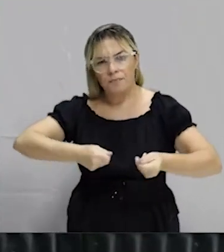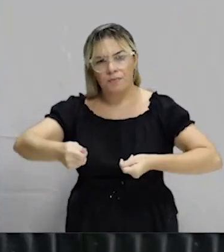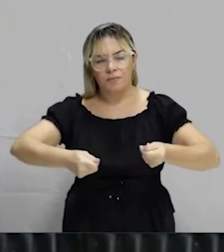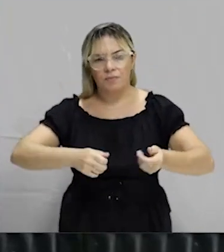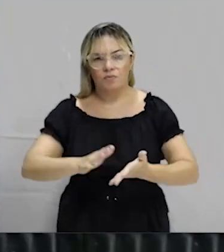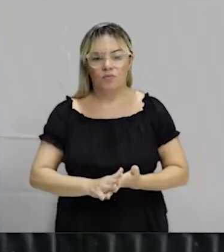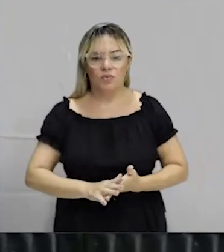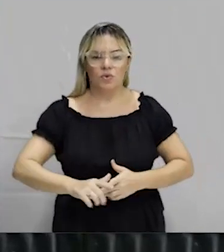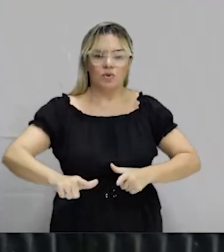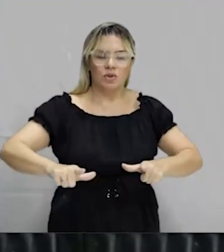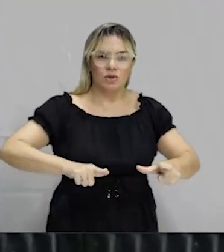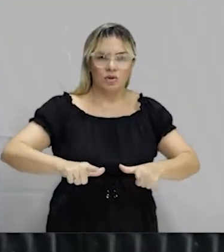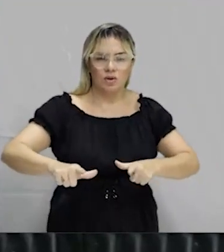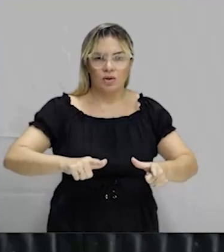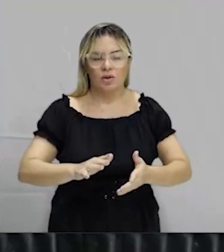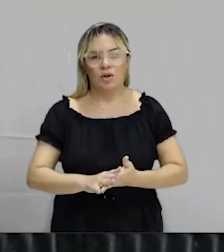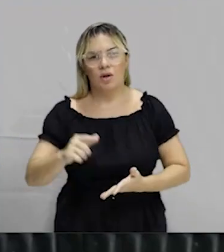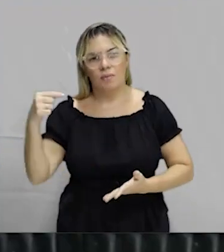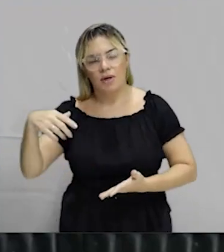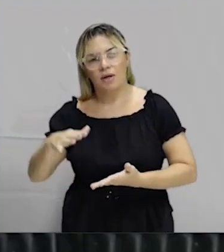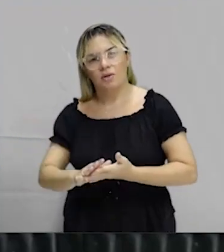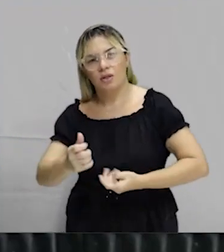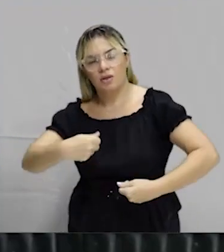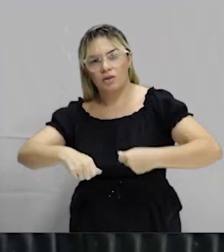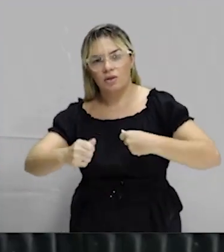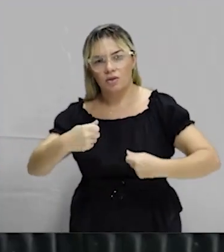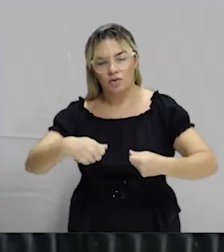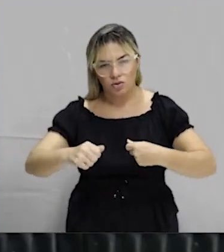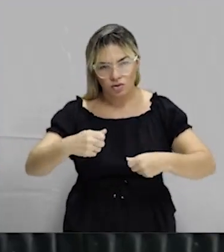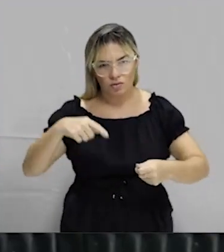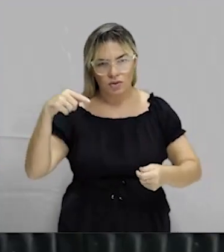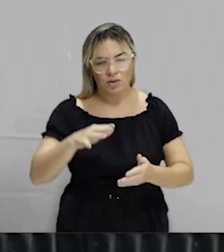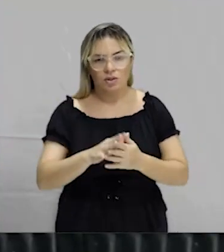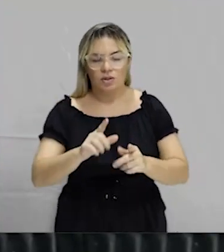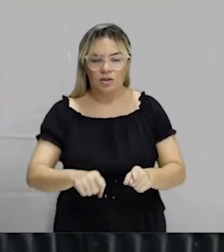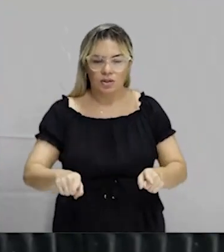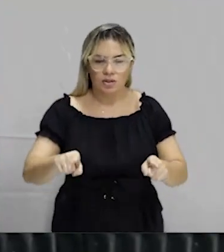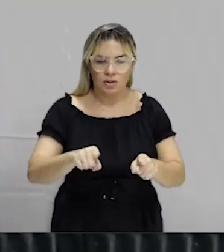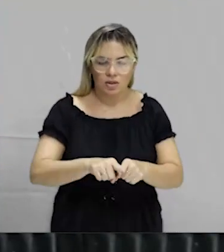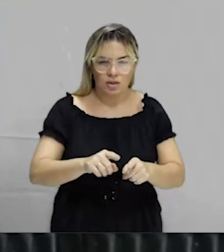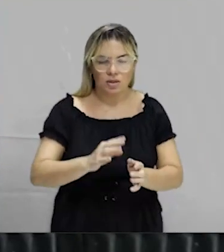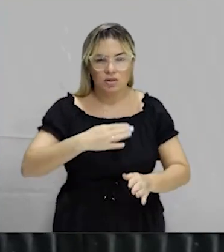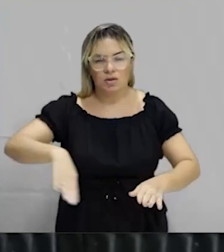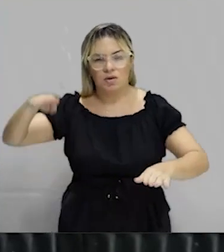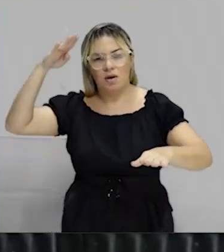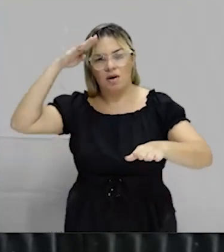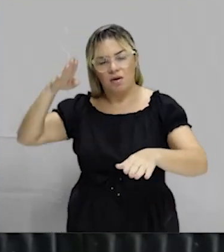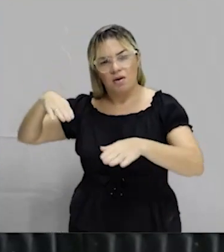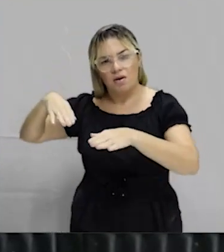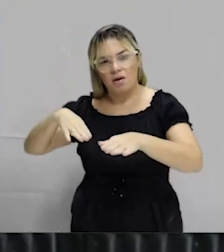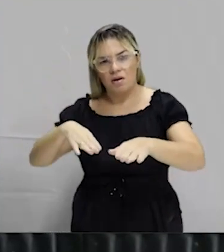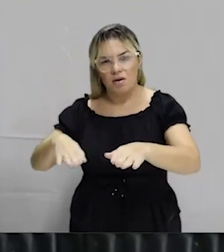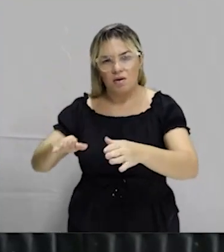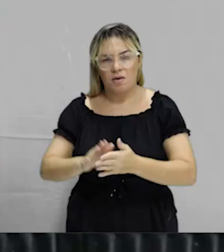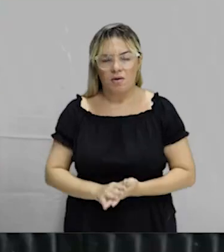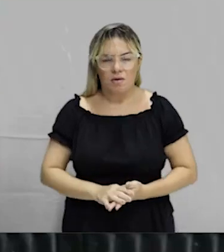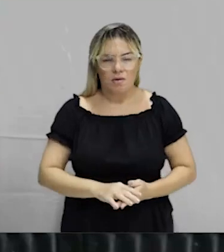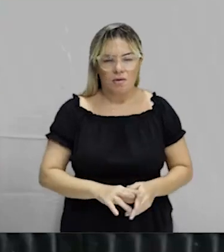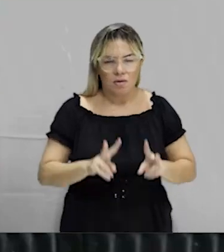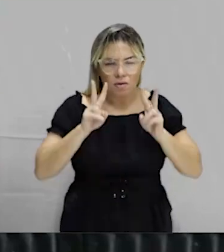das atividades econômicas, administrativas, militares,